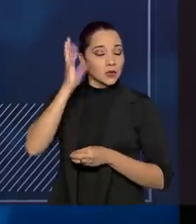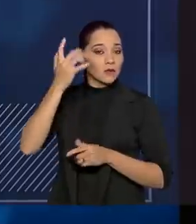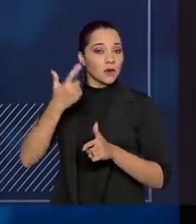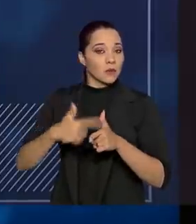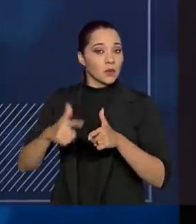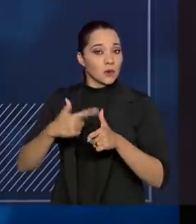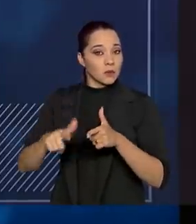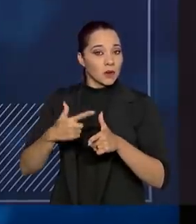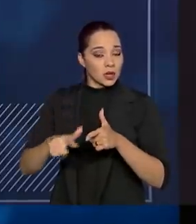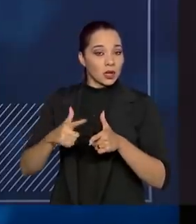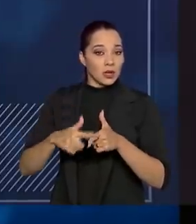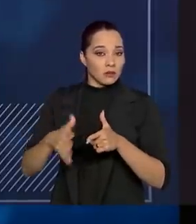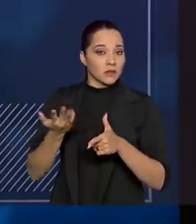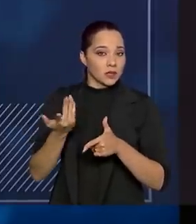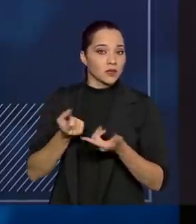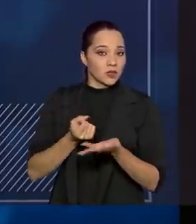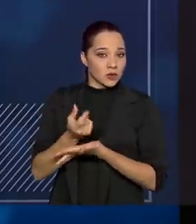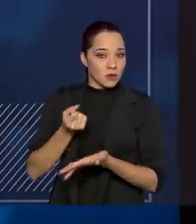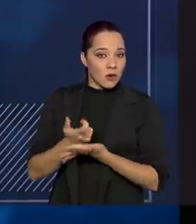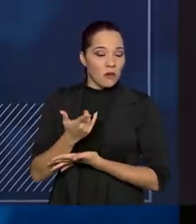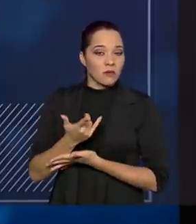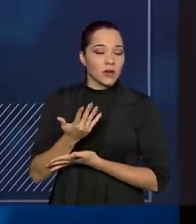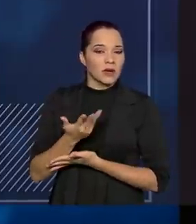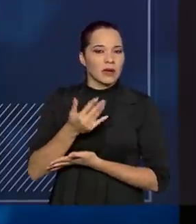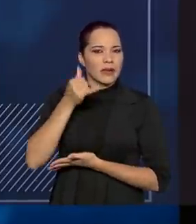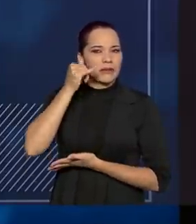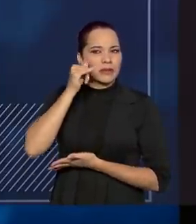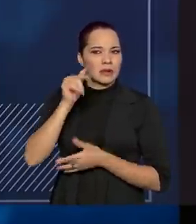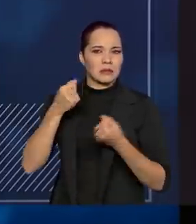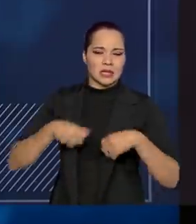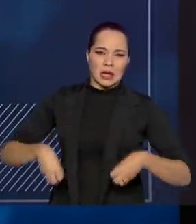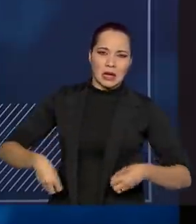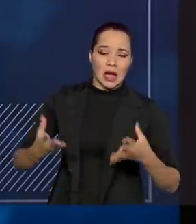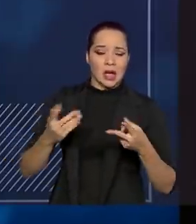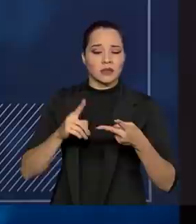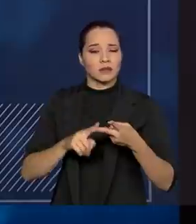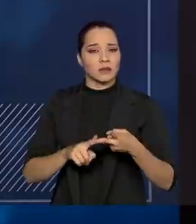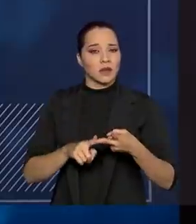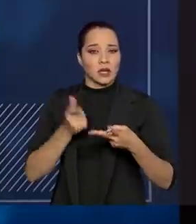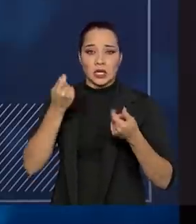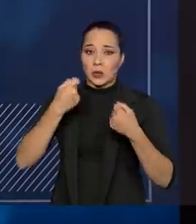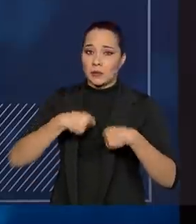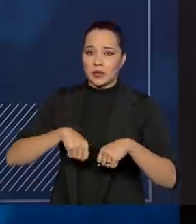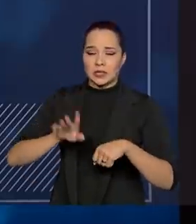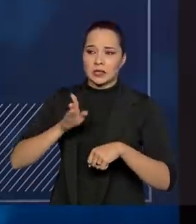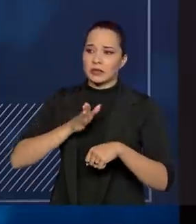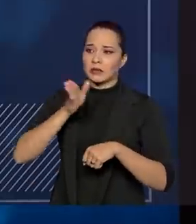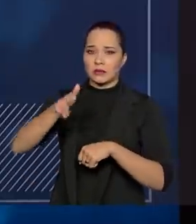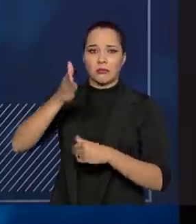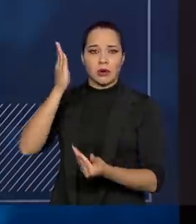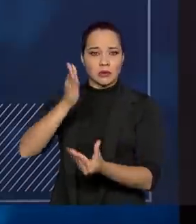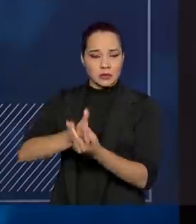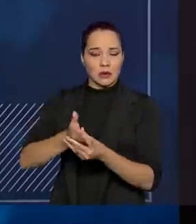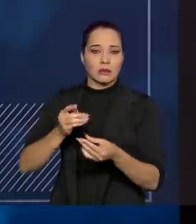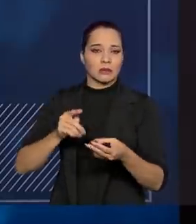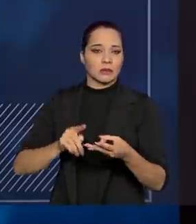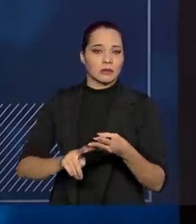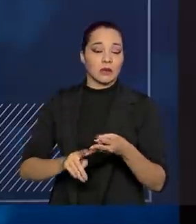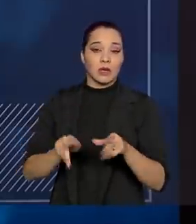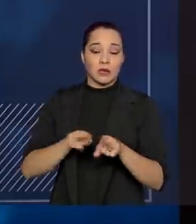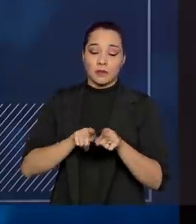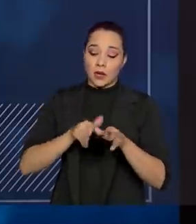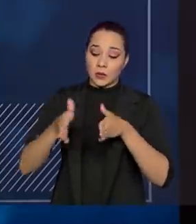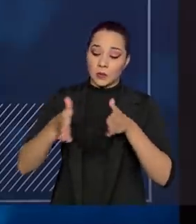demandas consumeristas sem precisar ter custo, sem precisar judicialização, num